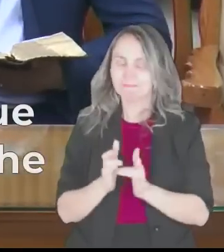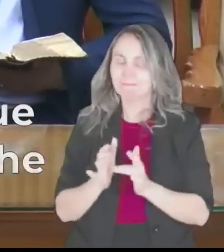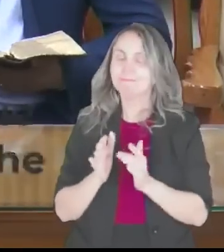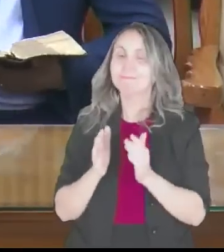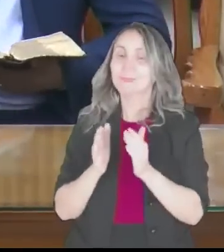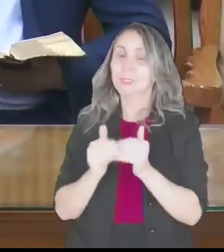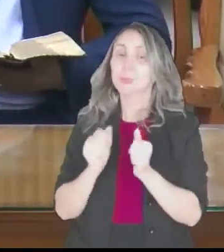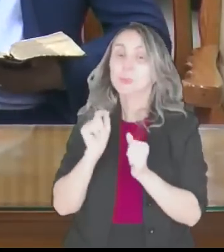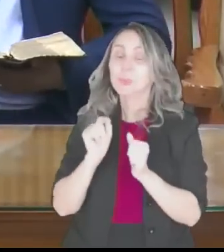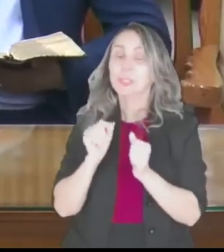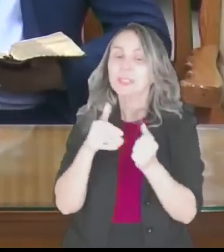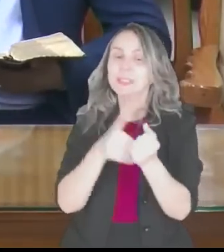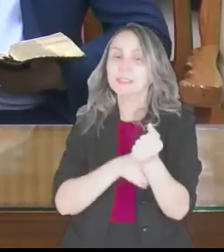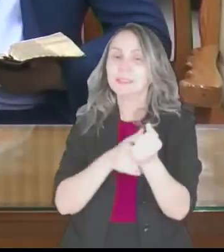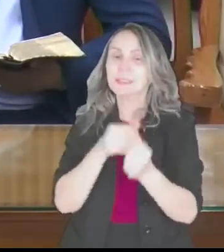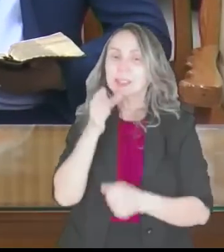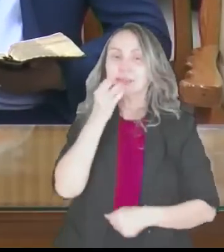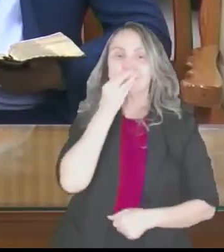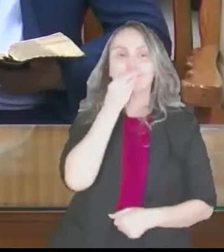segredo.